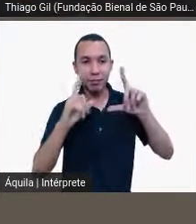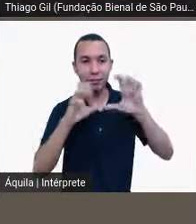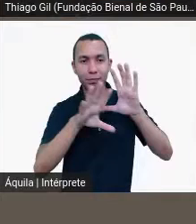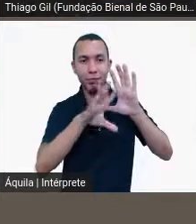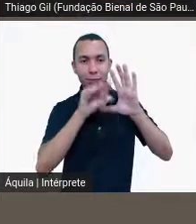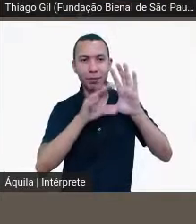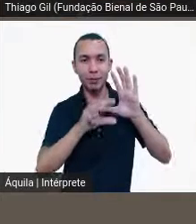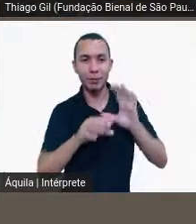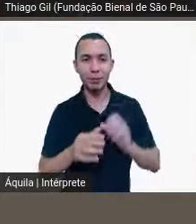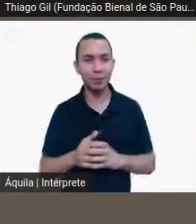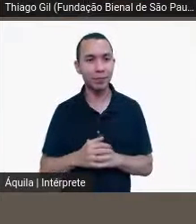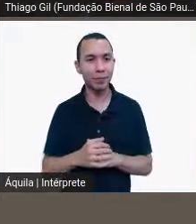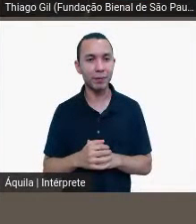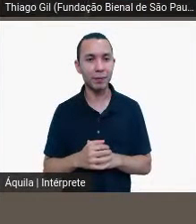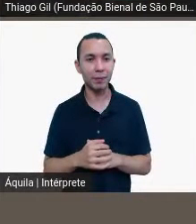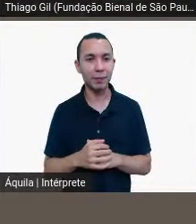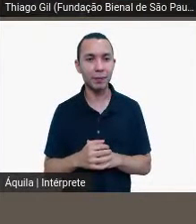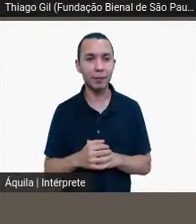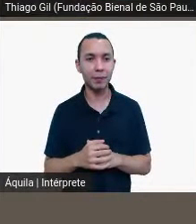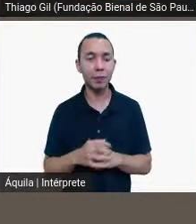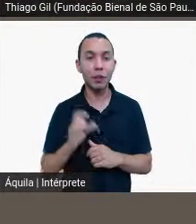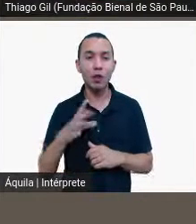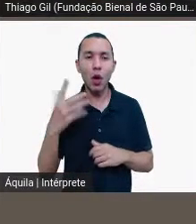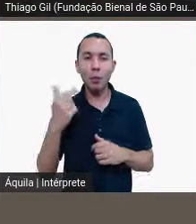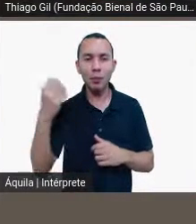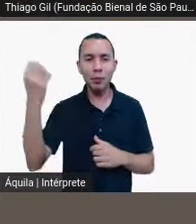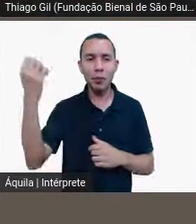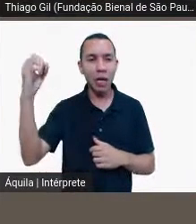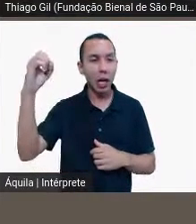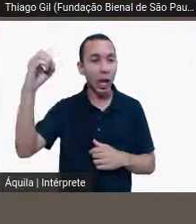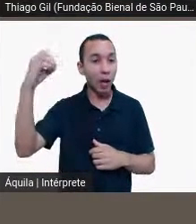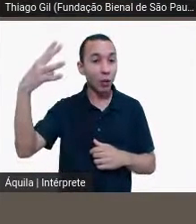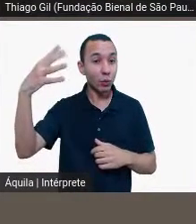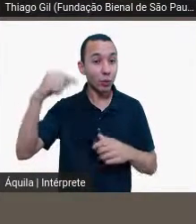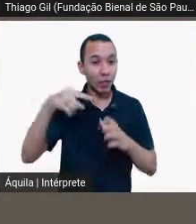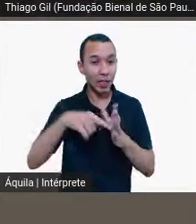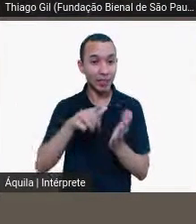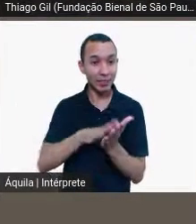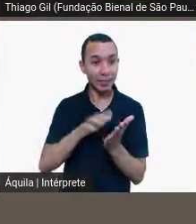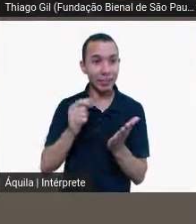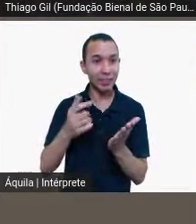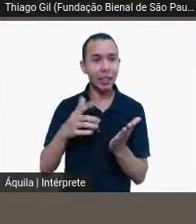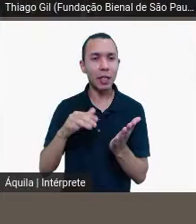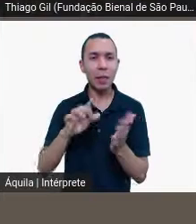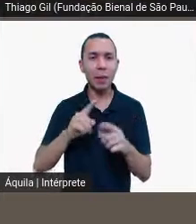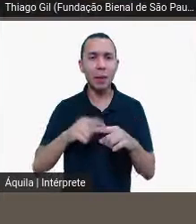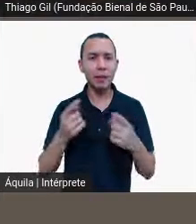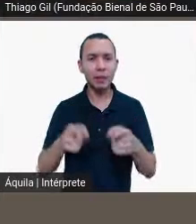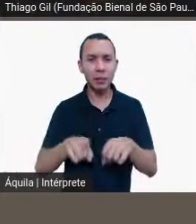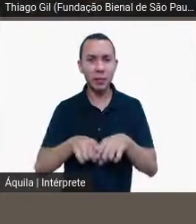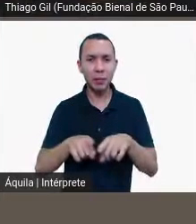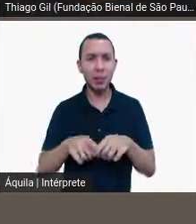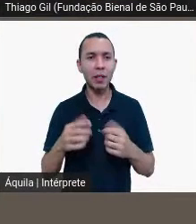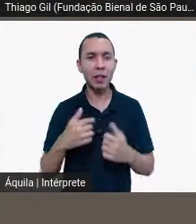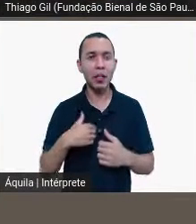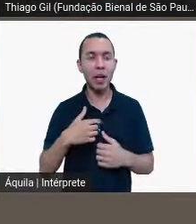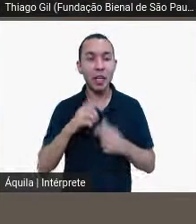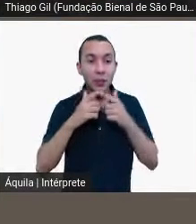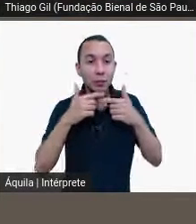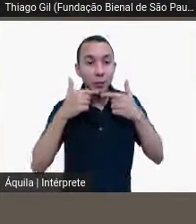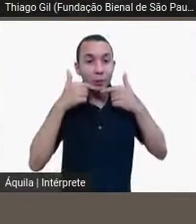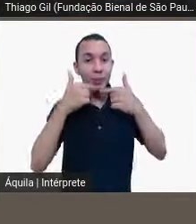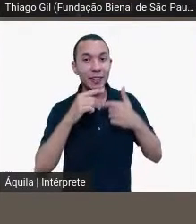objetiva pisca não só para que a luz incida sobre a chapa sensível, mas também para namorar os sorrisos